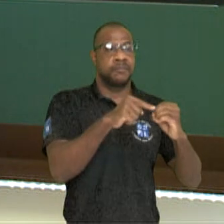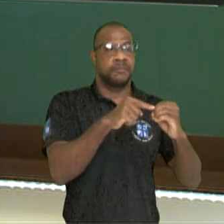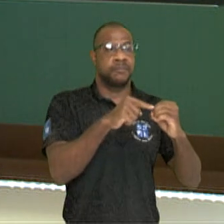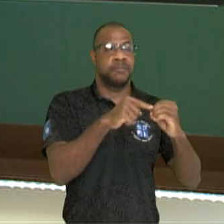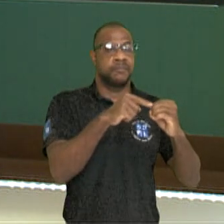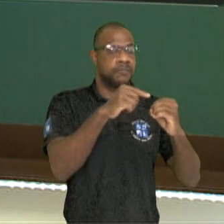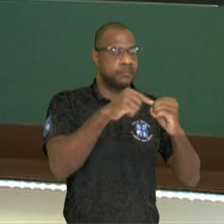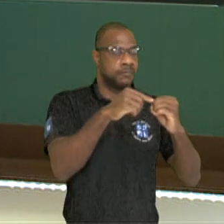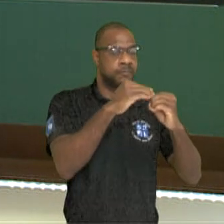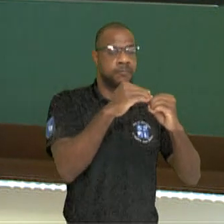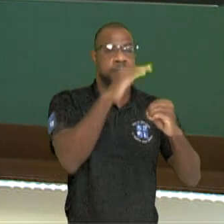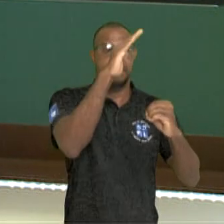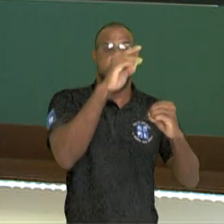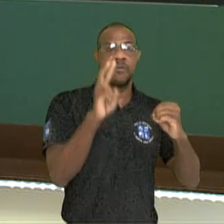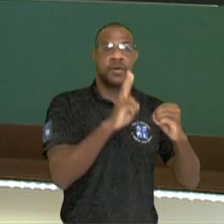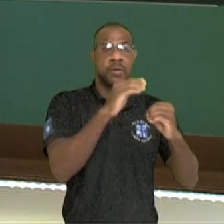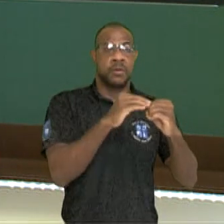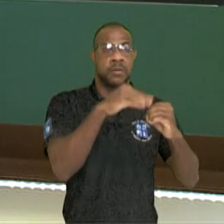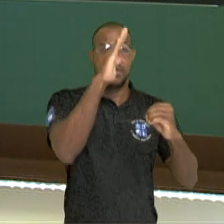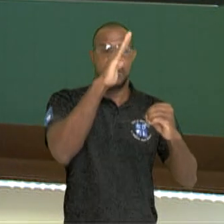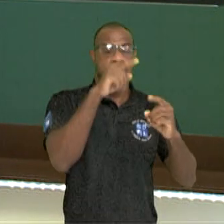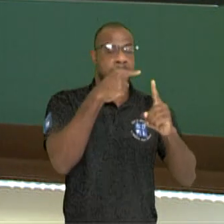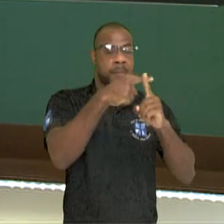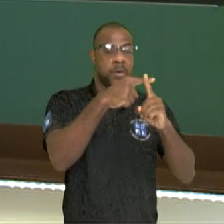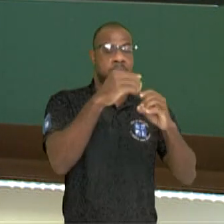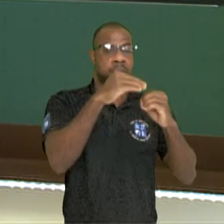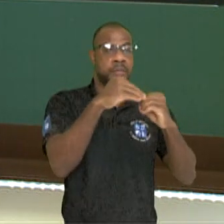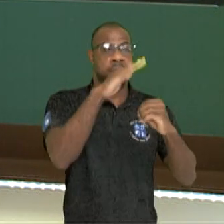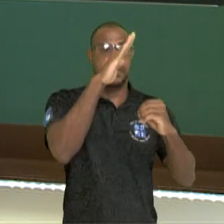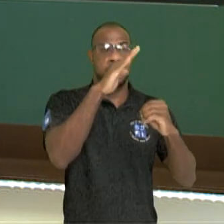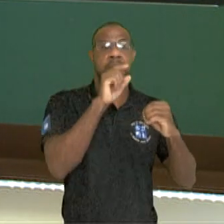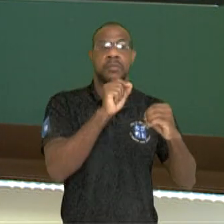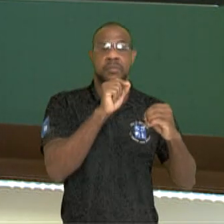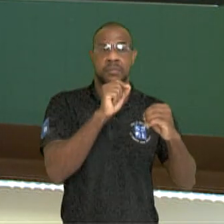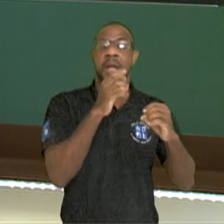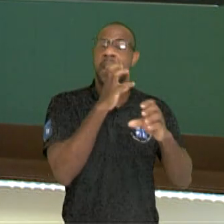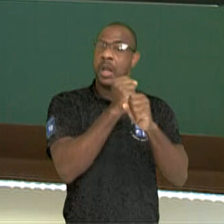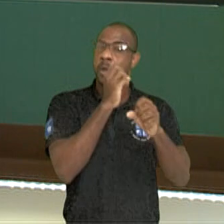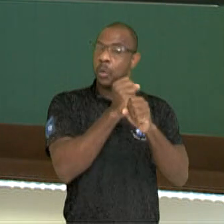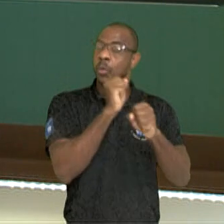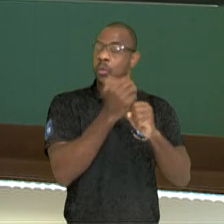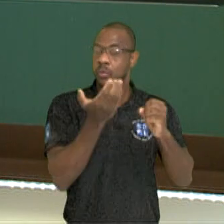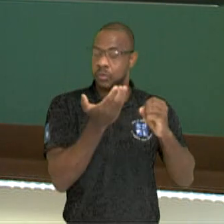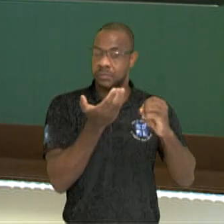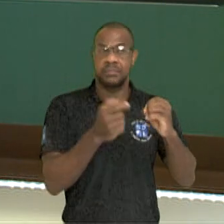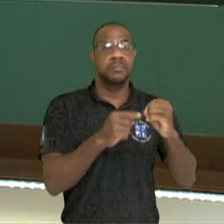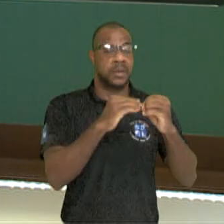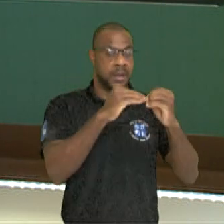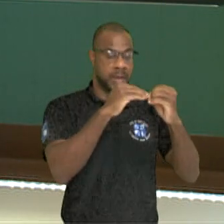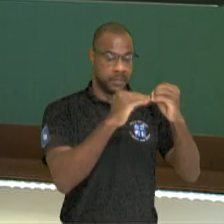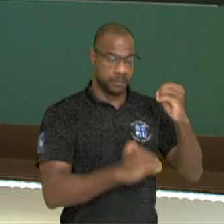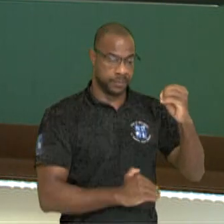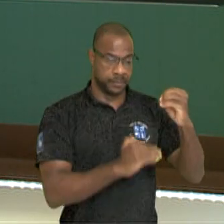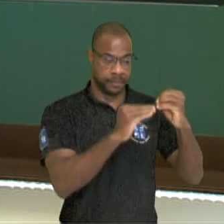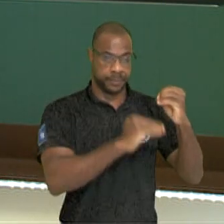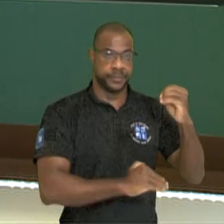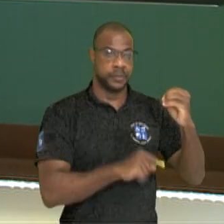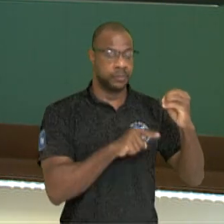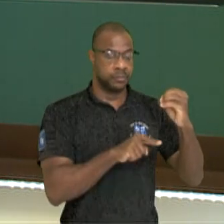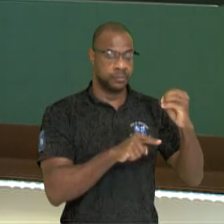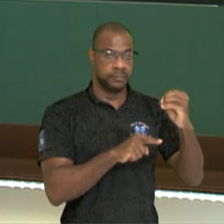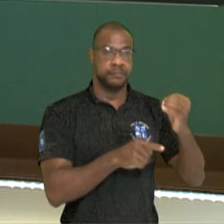valores acima de zero, os valores positivos, representam lucro. E os valores abaixo de